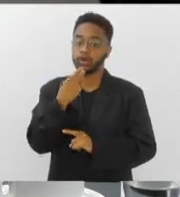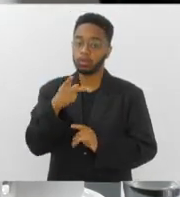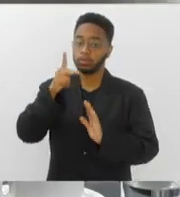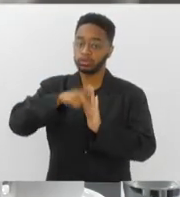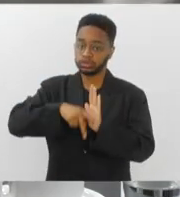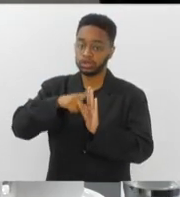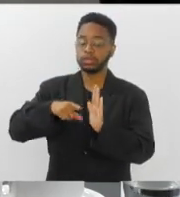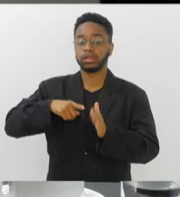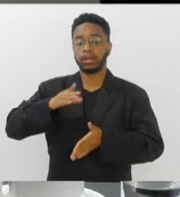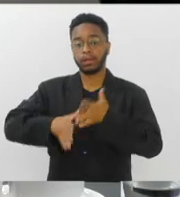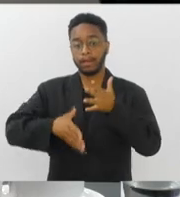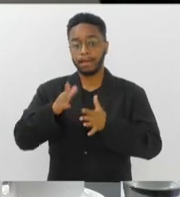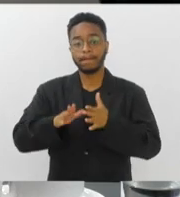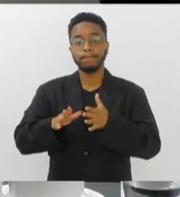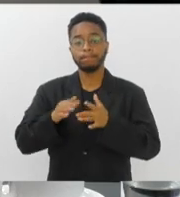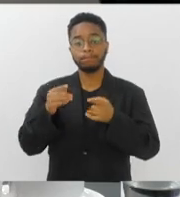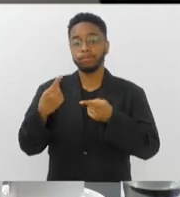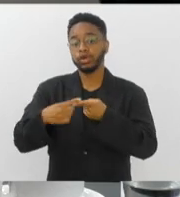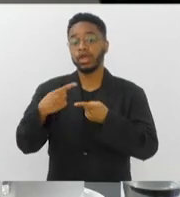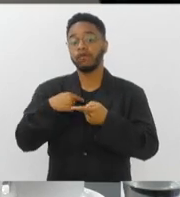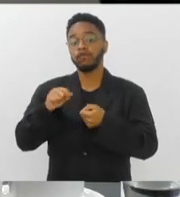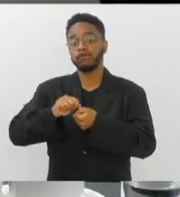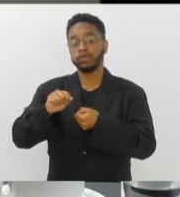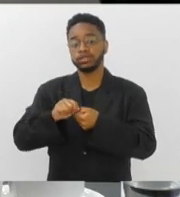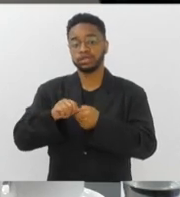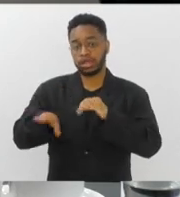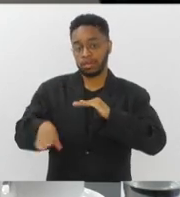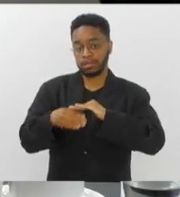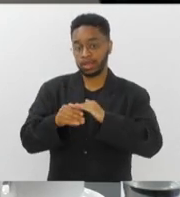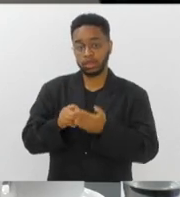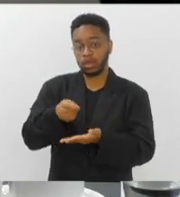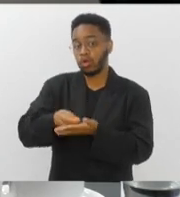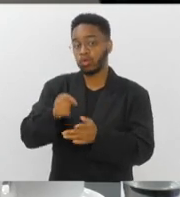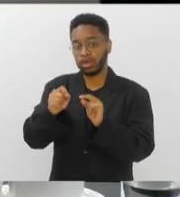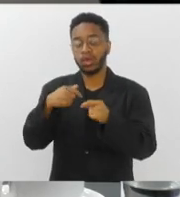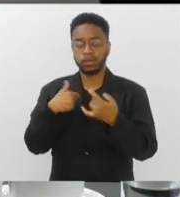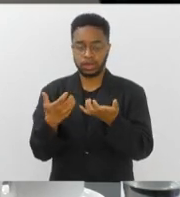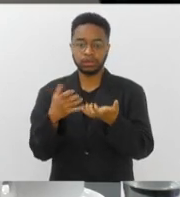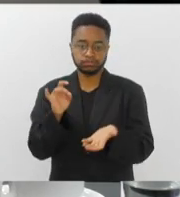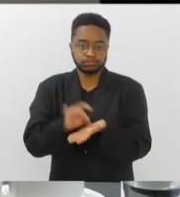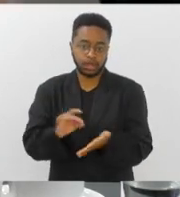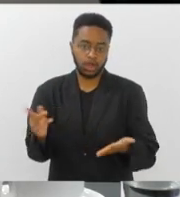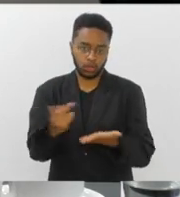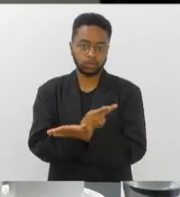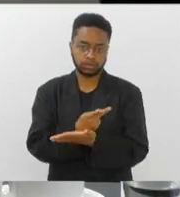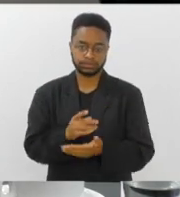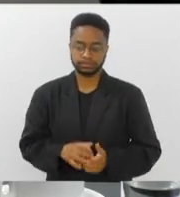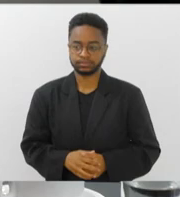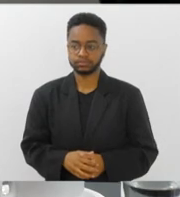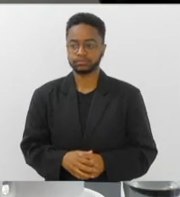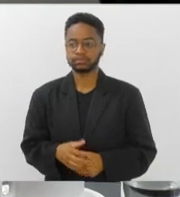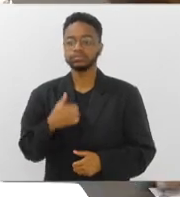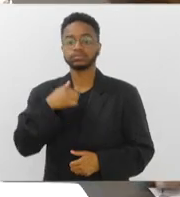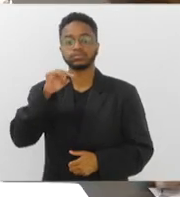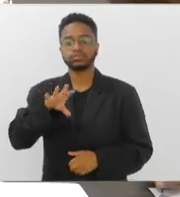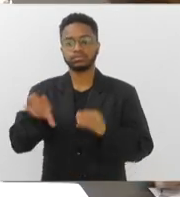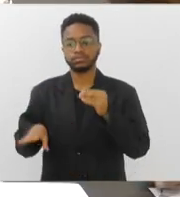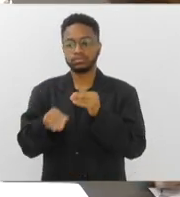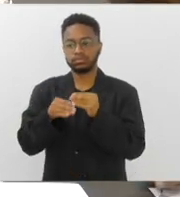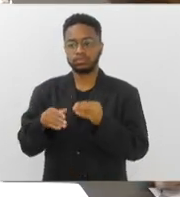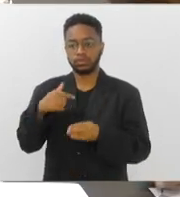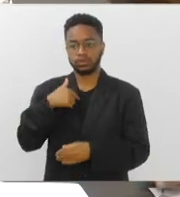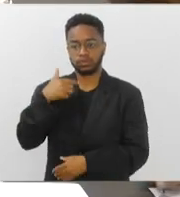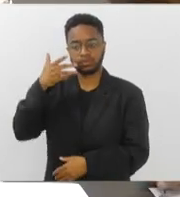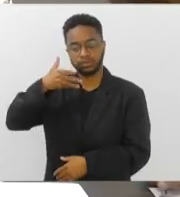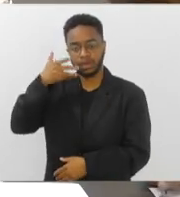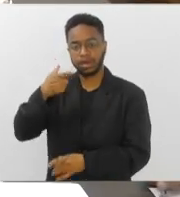E por que que eu fiz emenda impositiva? Porque eu gostaria que ele acontecesse, ele saísse do papel. Presidente, só para completar a minha fala, que eu cedi a